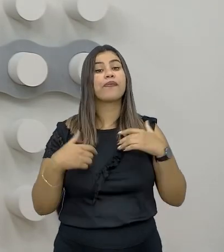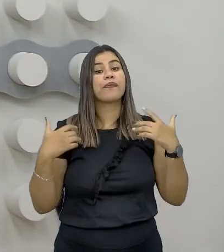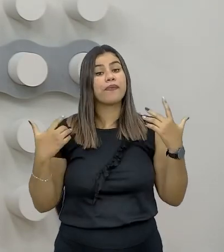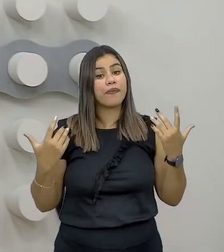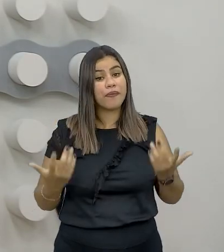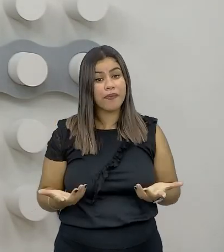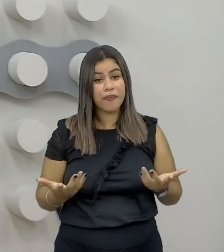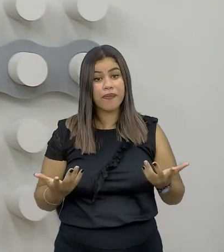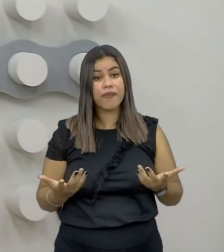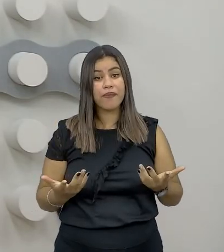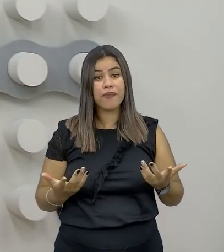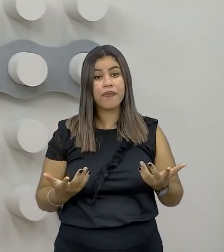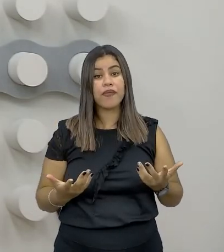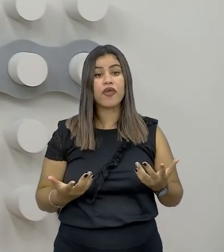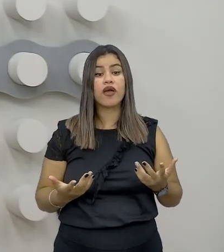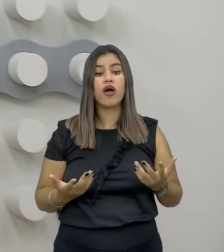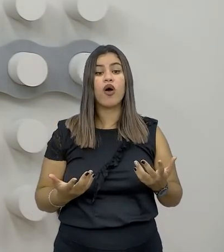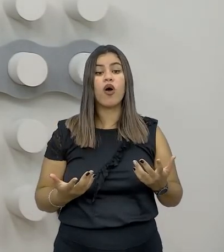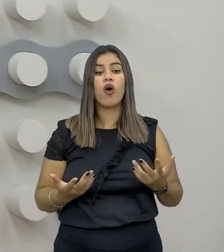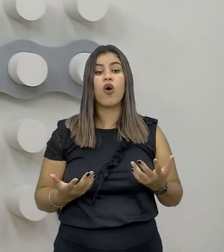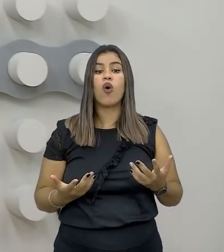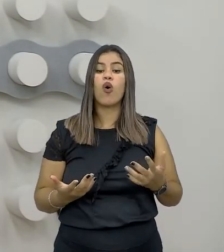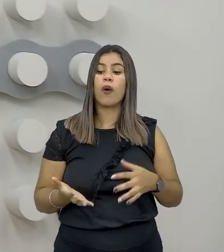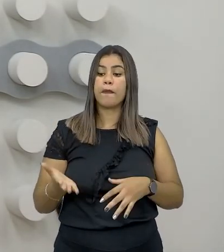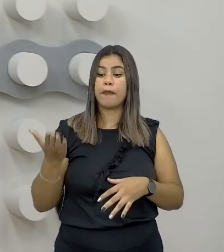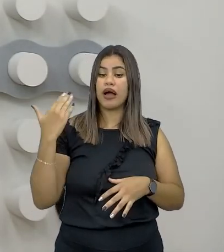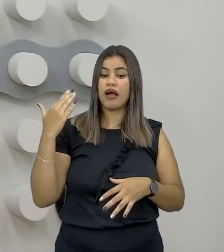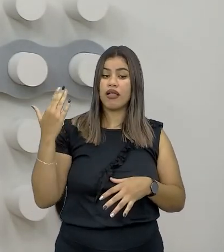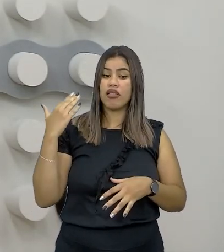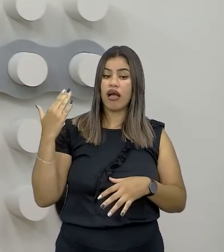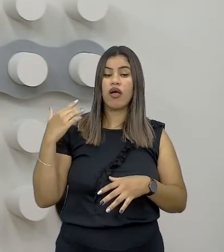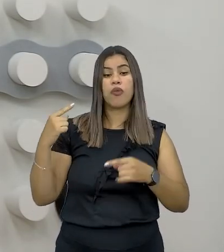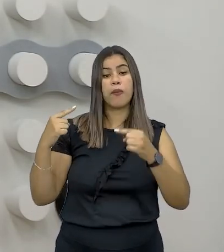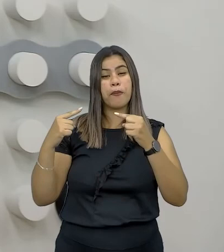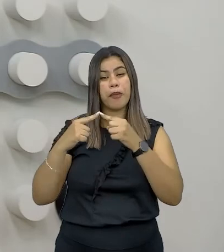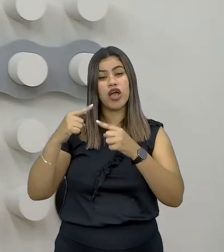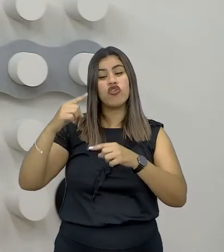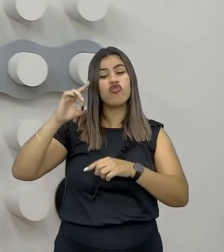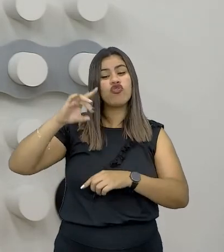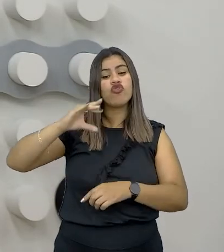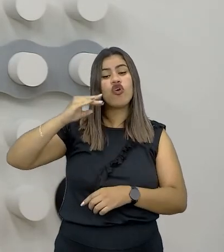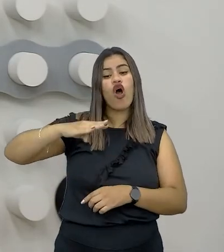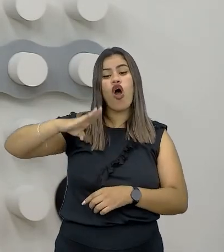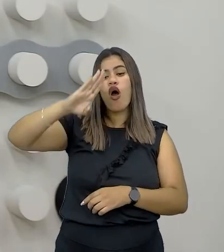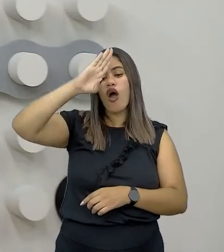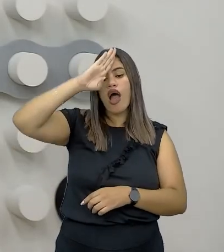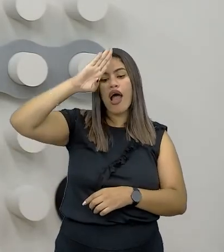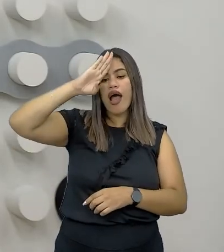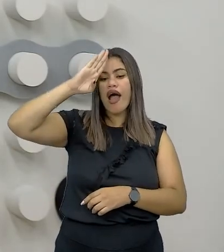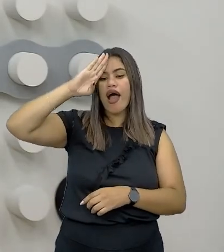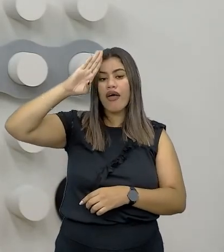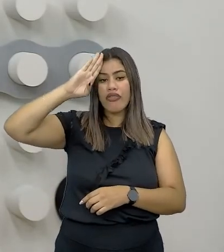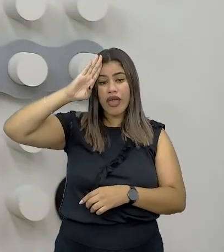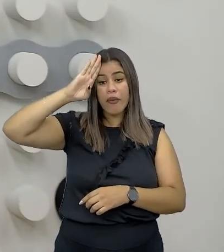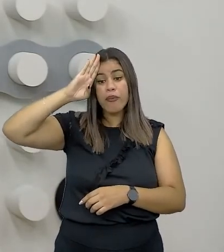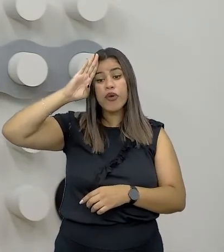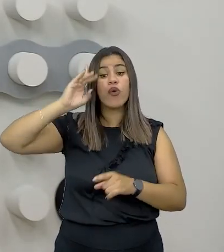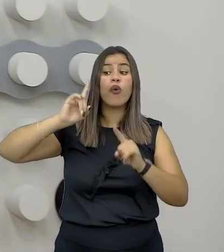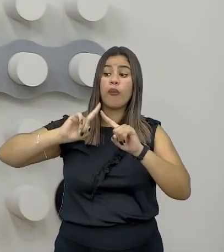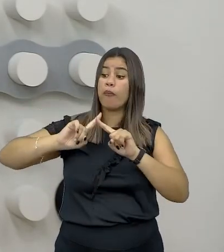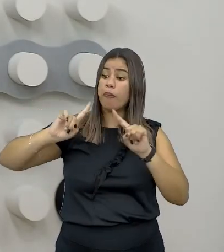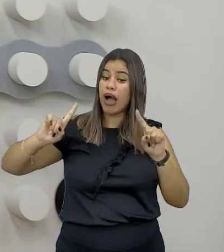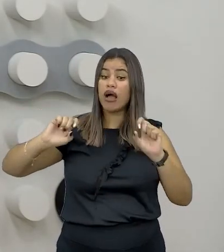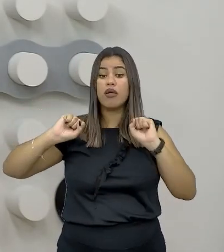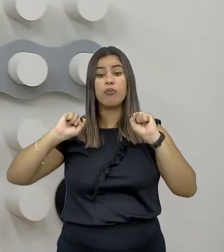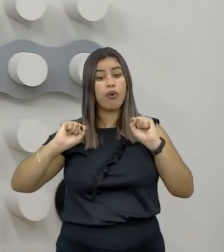Então, algo que era só acadêmico pode ser também acadêmico, mas no contexto do ensino médio. E isso é uma